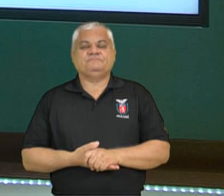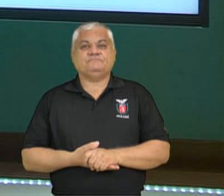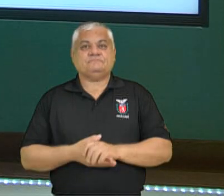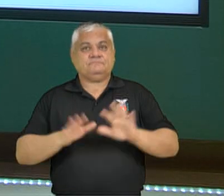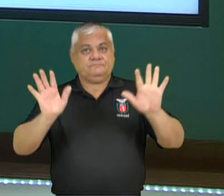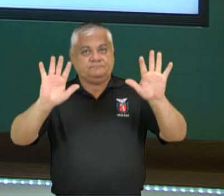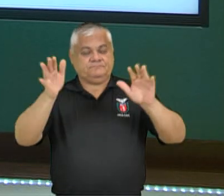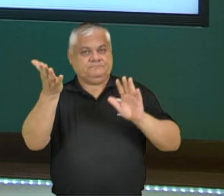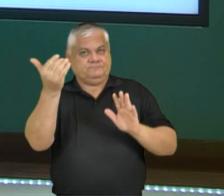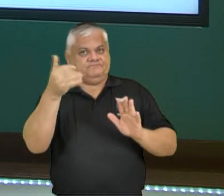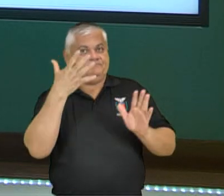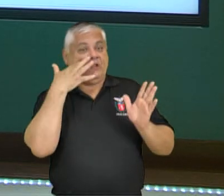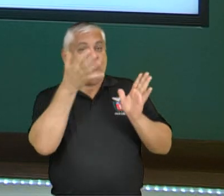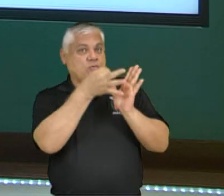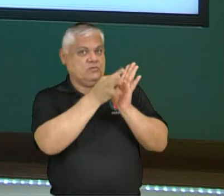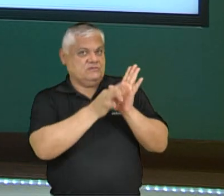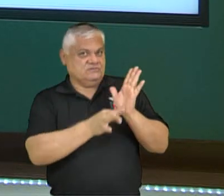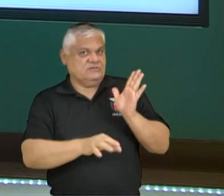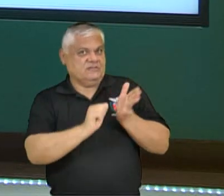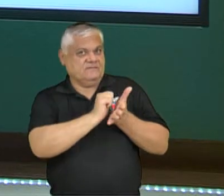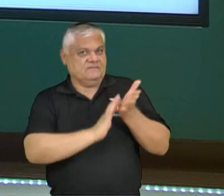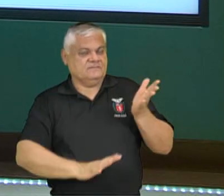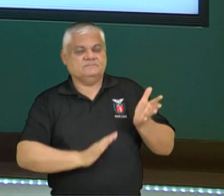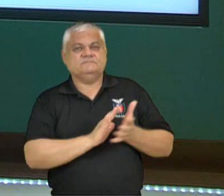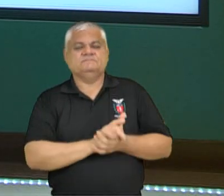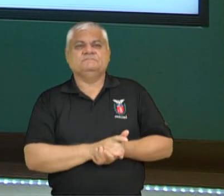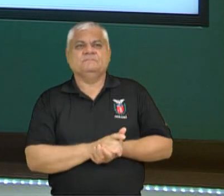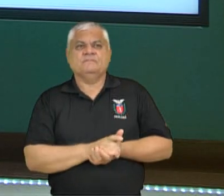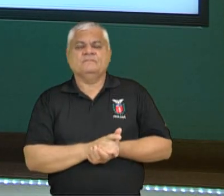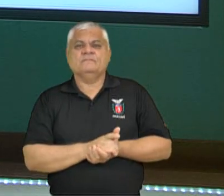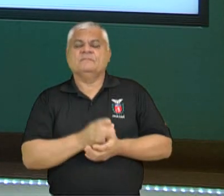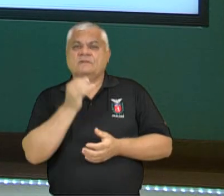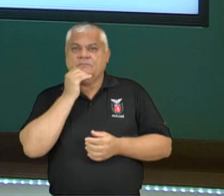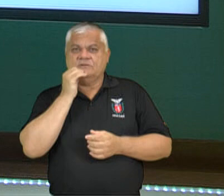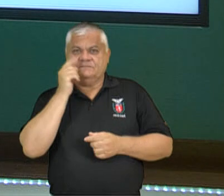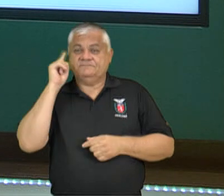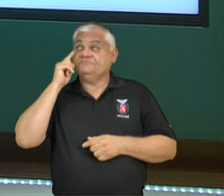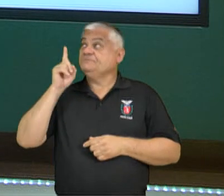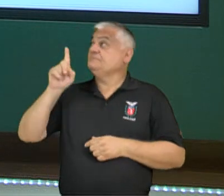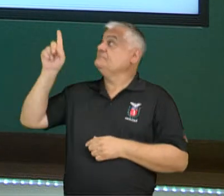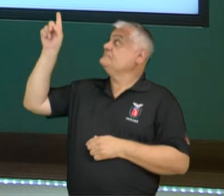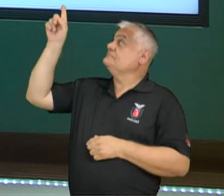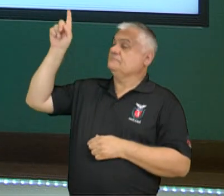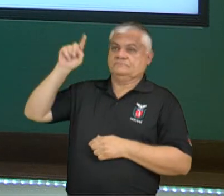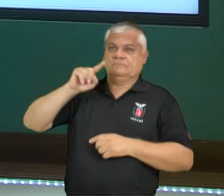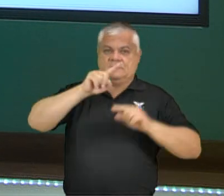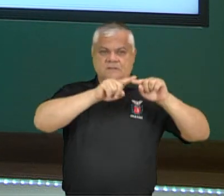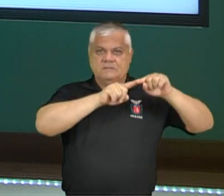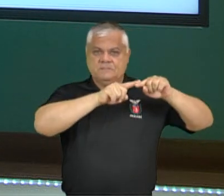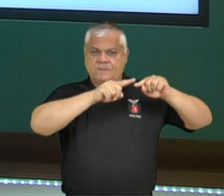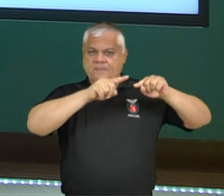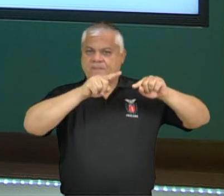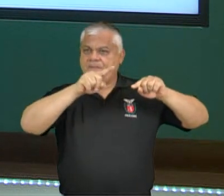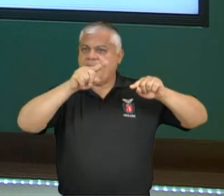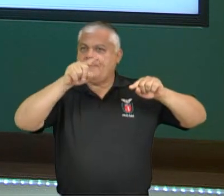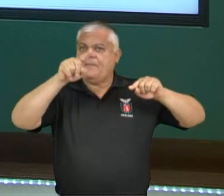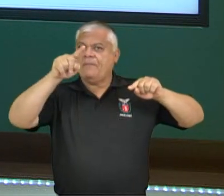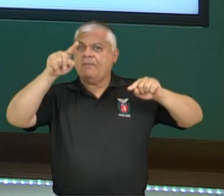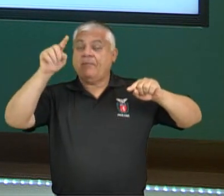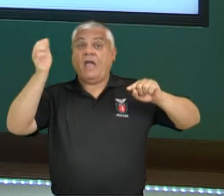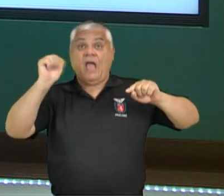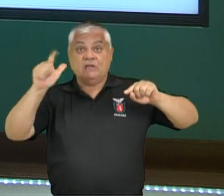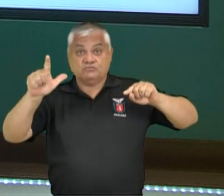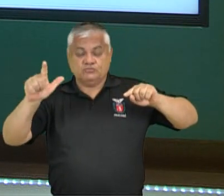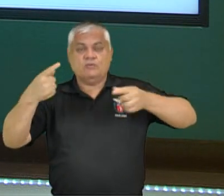Pessoal, vamos corrigir, né, a nossa atividade. Então, a partir do gráfico que mostra o crescimento da população urbana